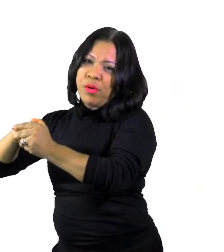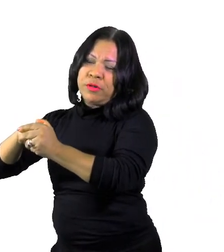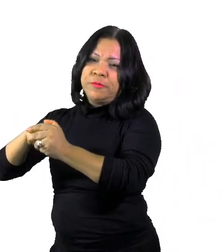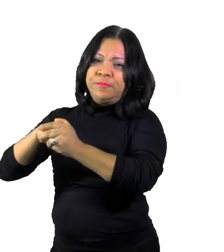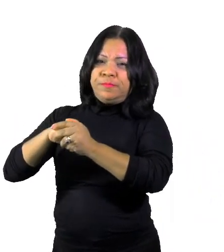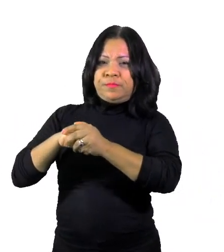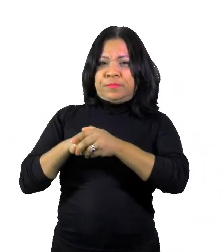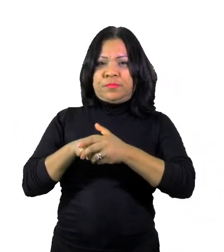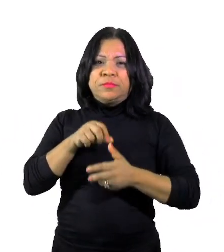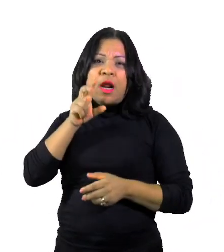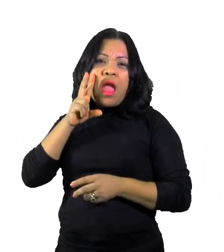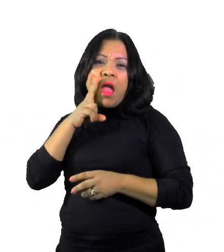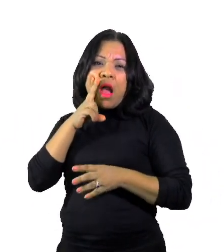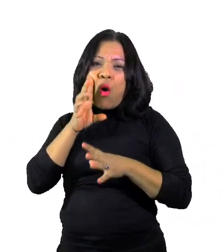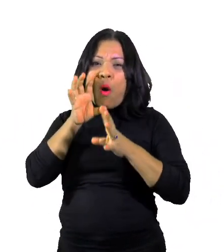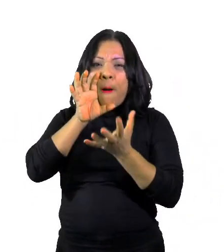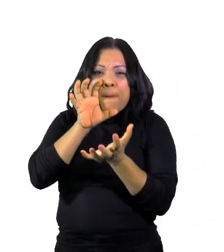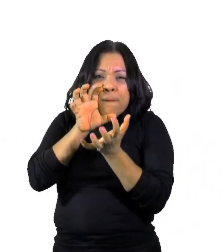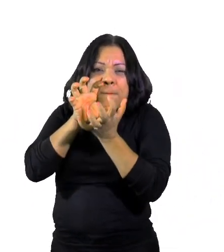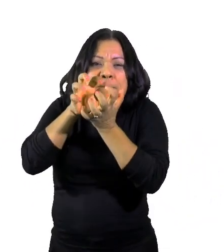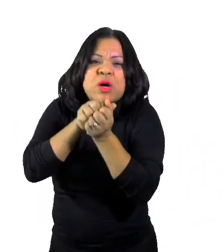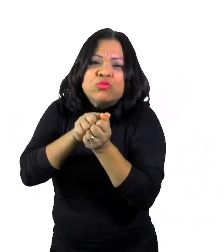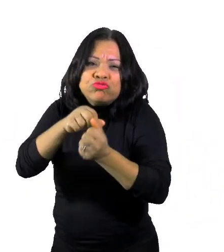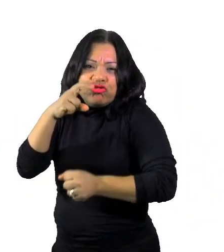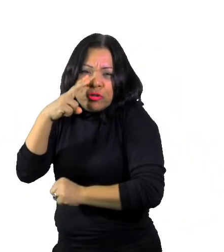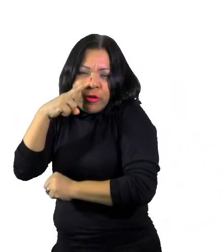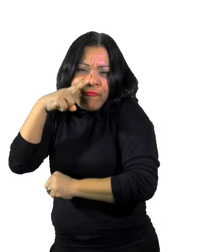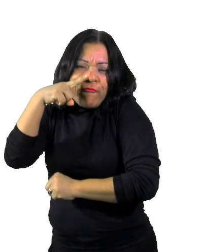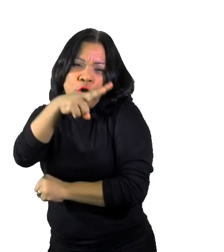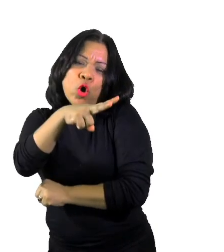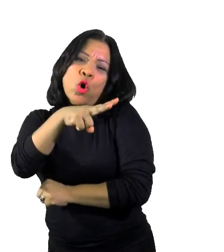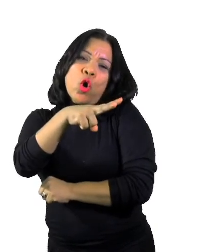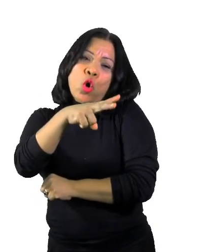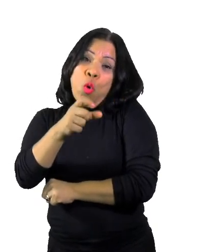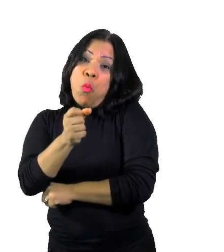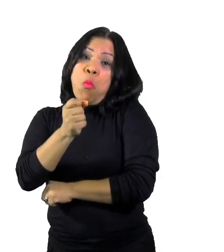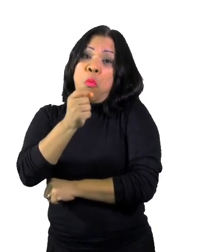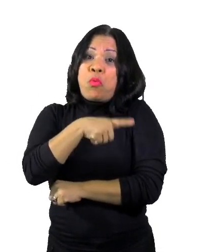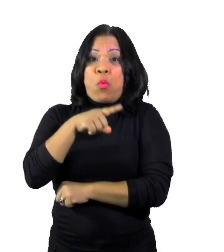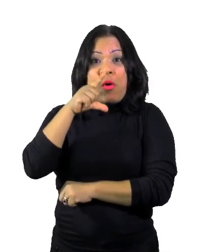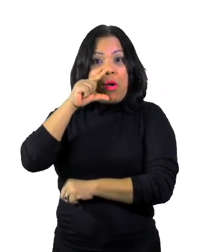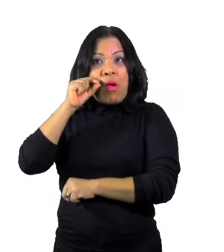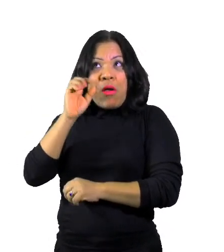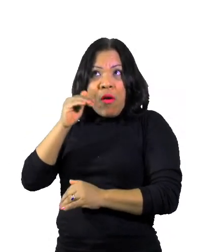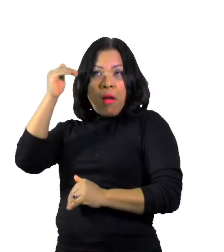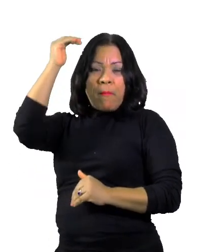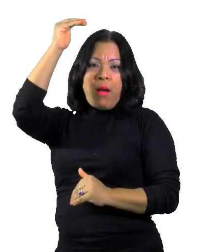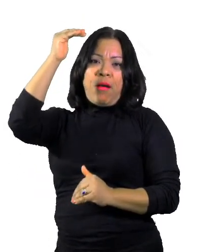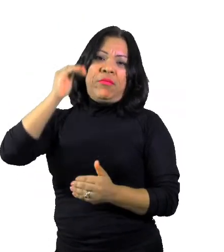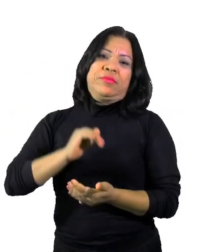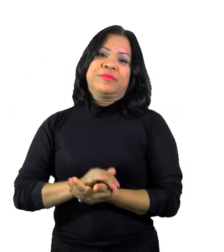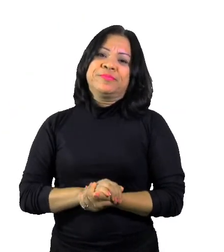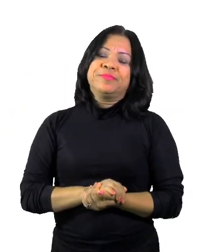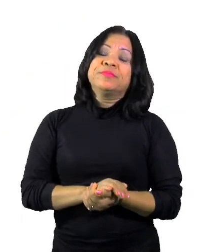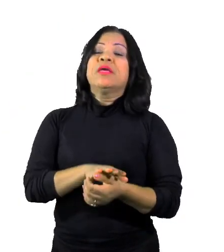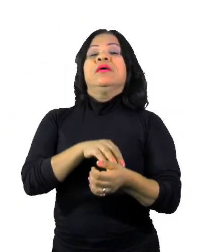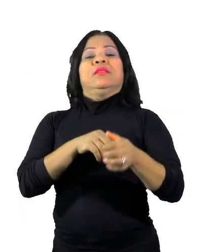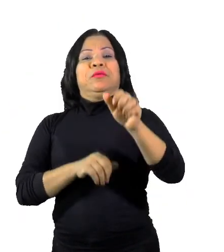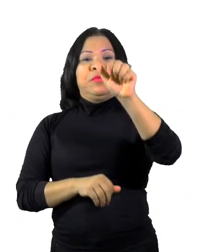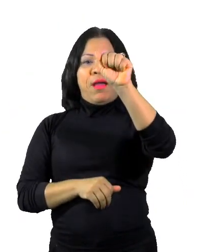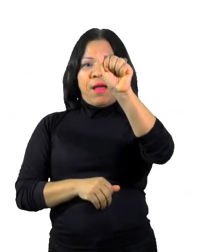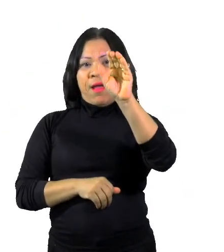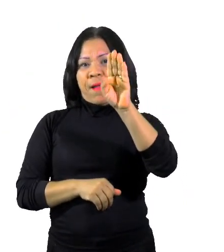mais forte do que a de felinos maiores. Então nós temos aí a opção A,